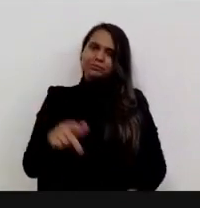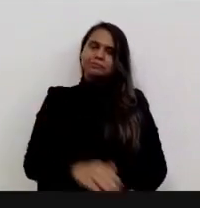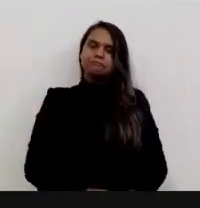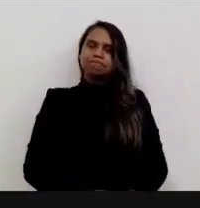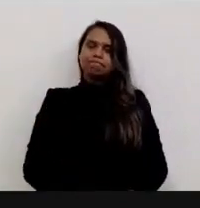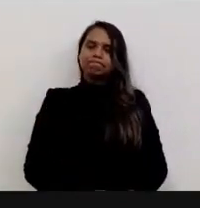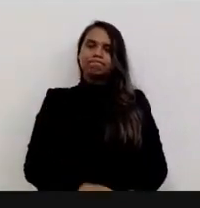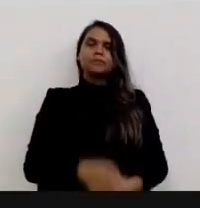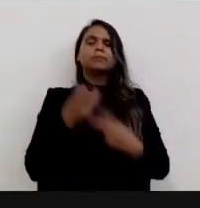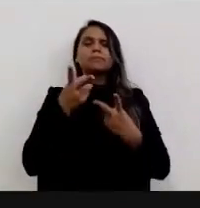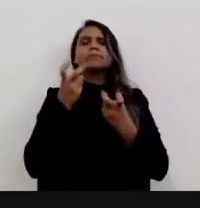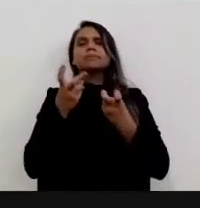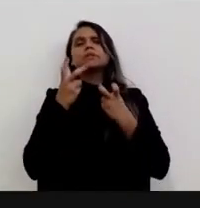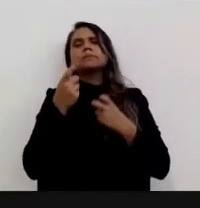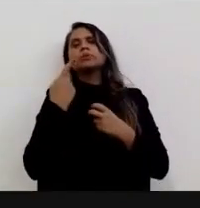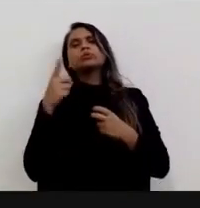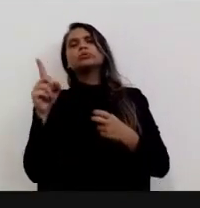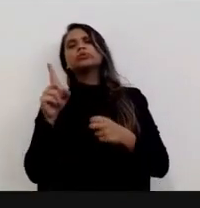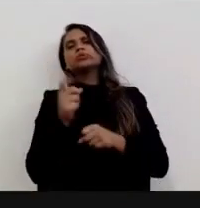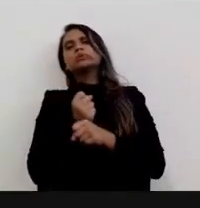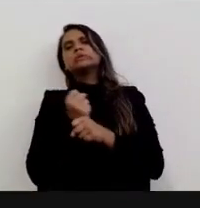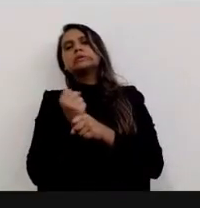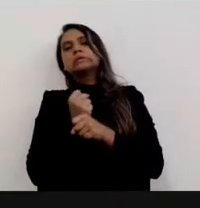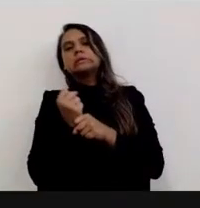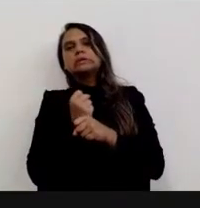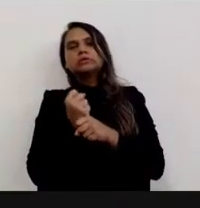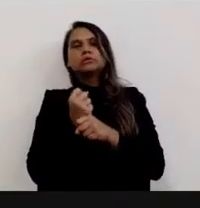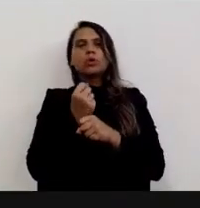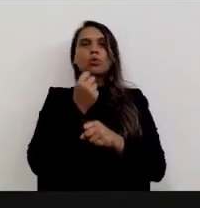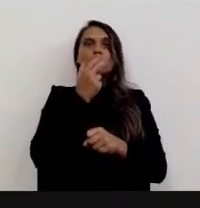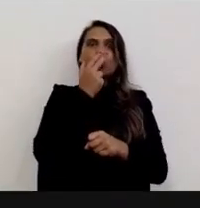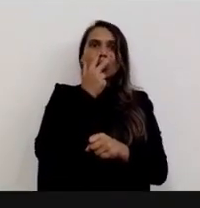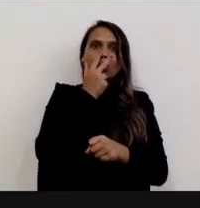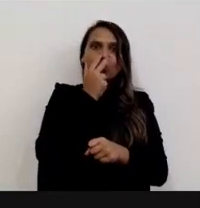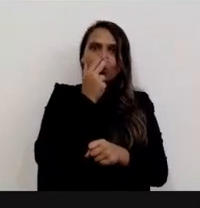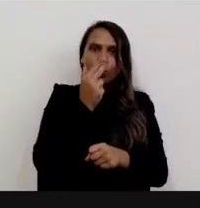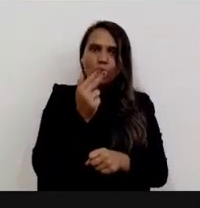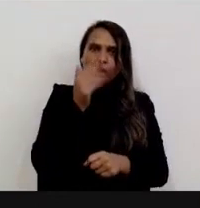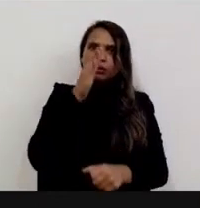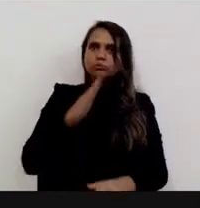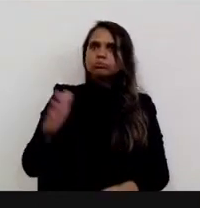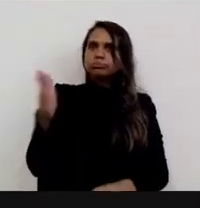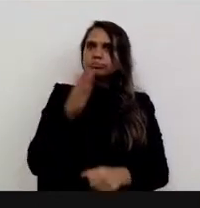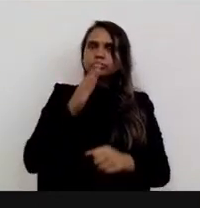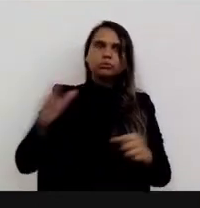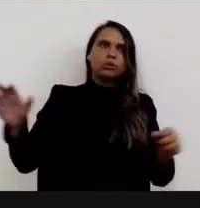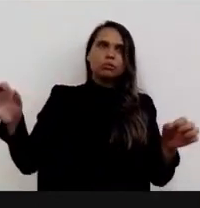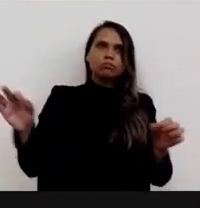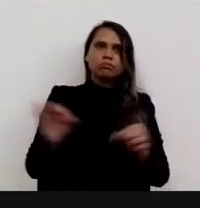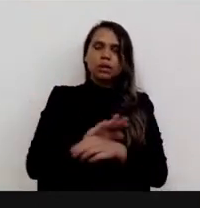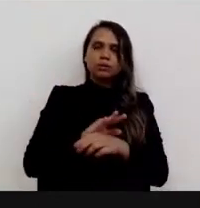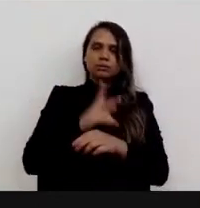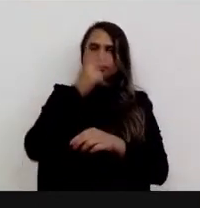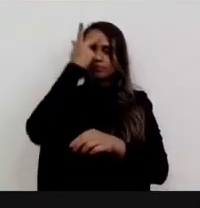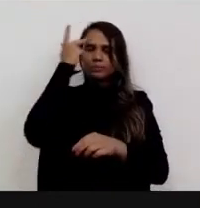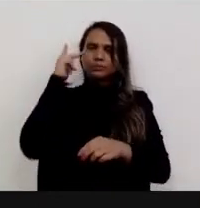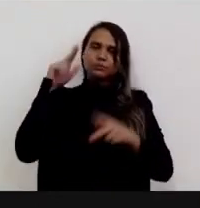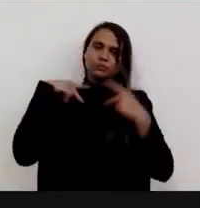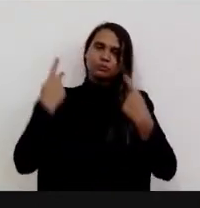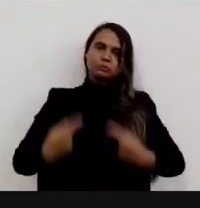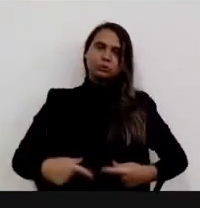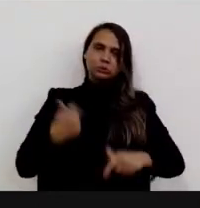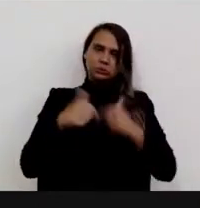Tendências observadas nos últimos anos. Eliminação quase que completa dos procedimentos realizados fisicamente. A